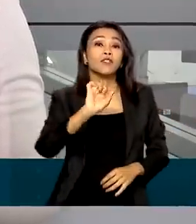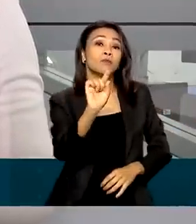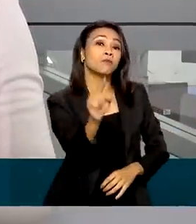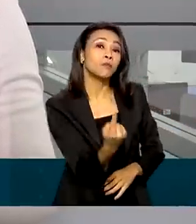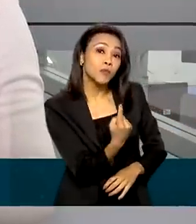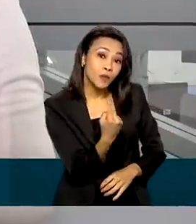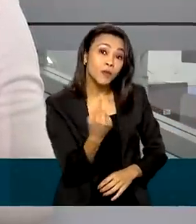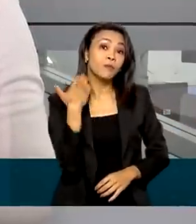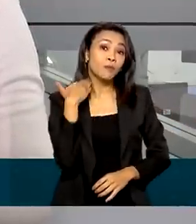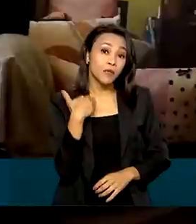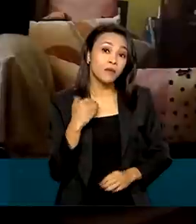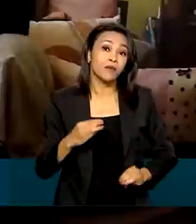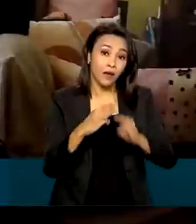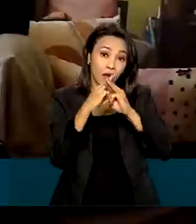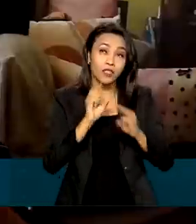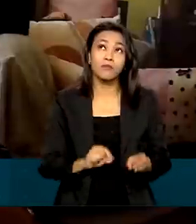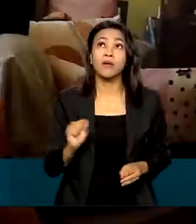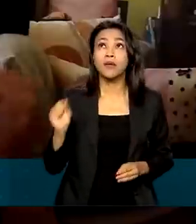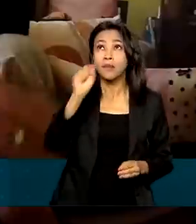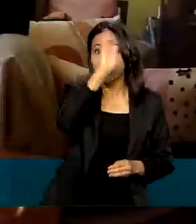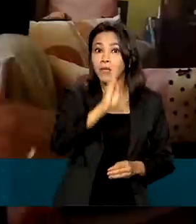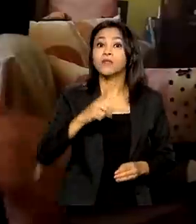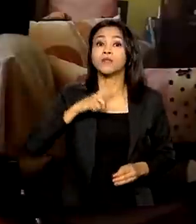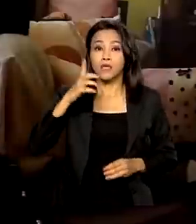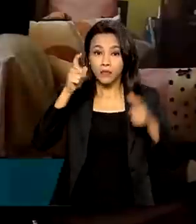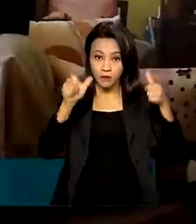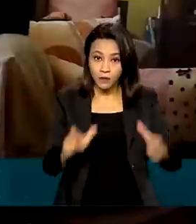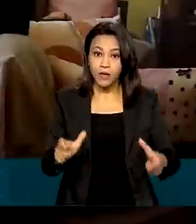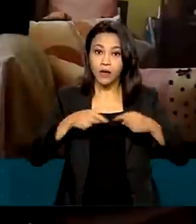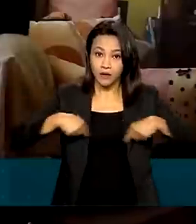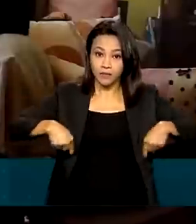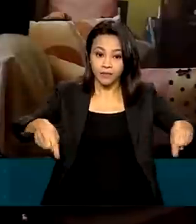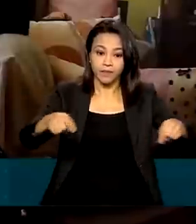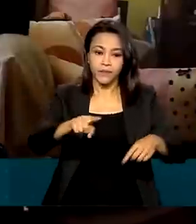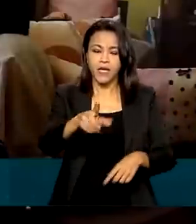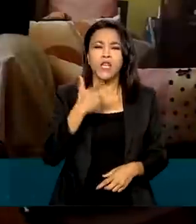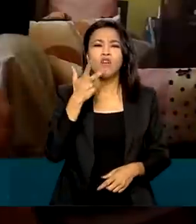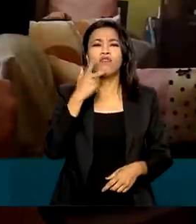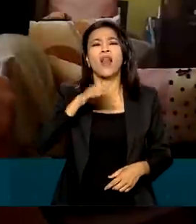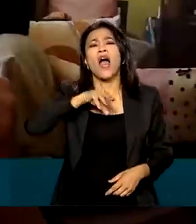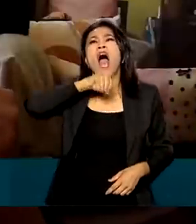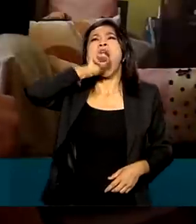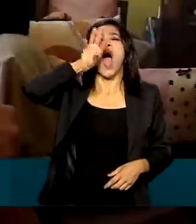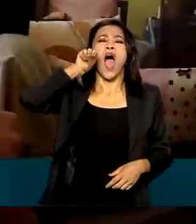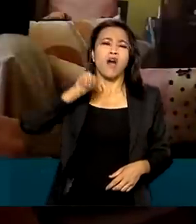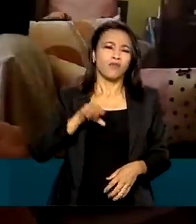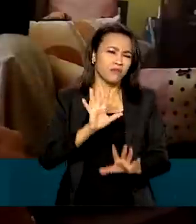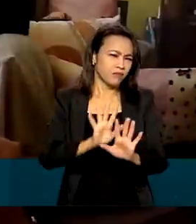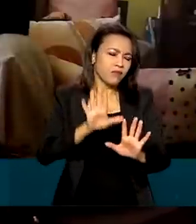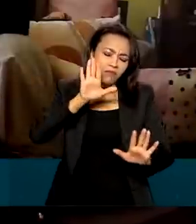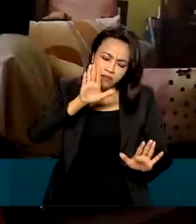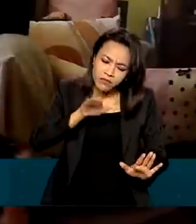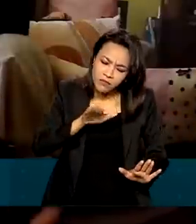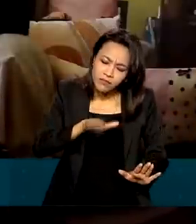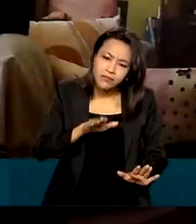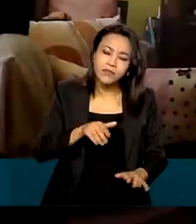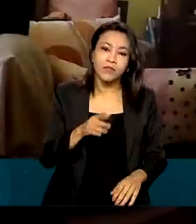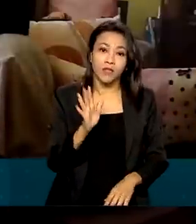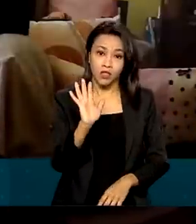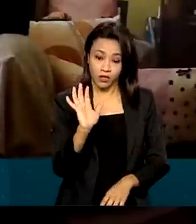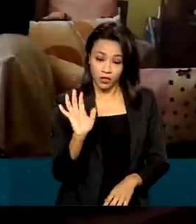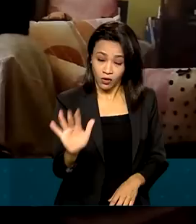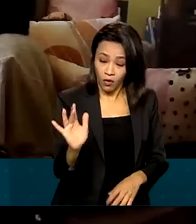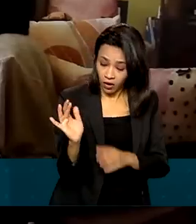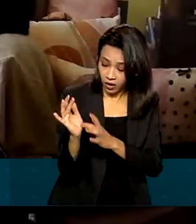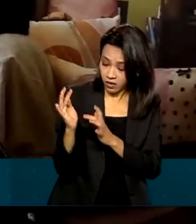banco em todo o país. Lembrar de não falar num tom muito alto com eles, o toque às vezes